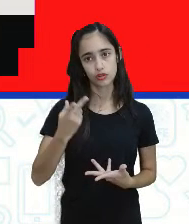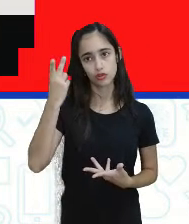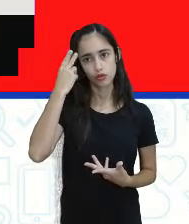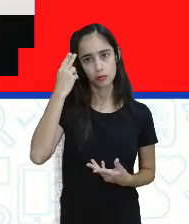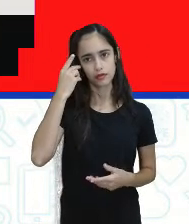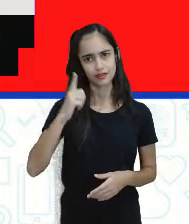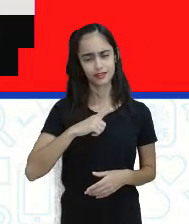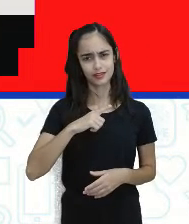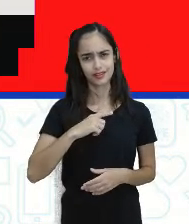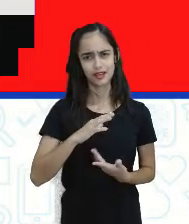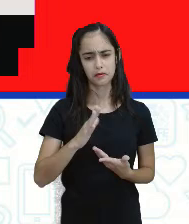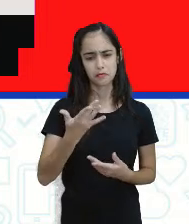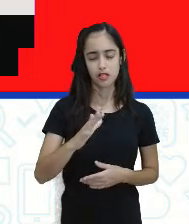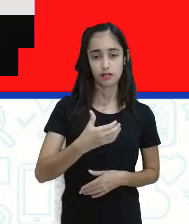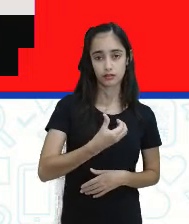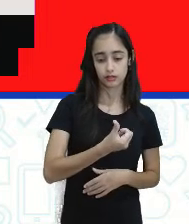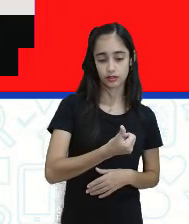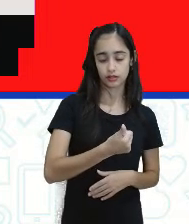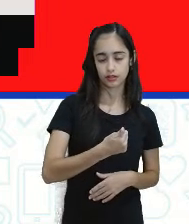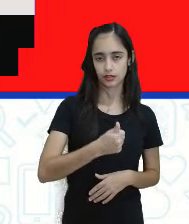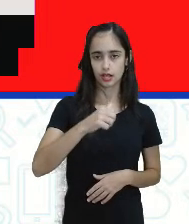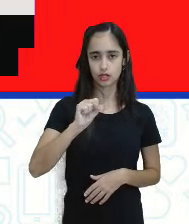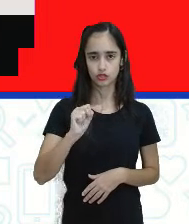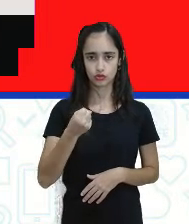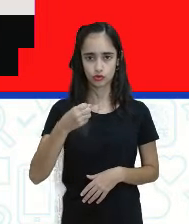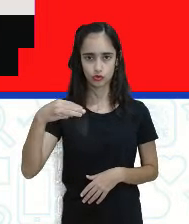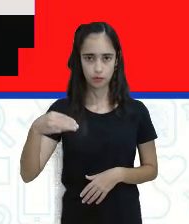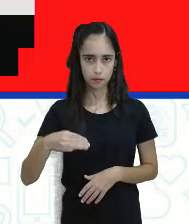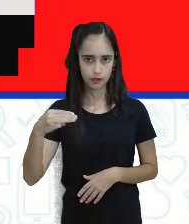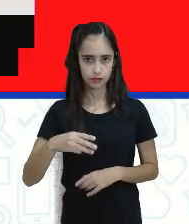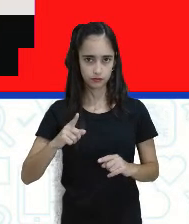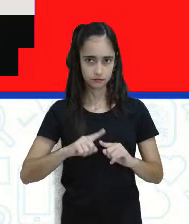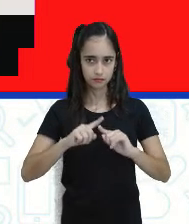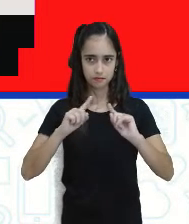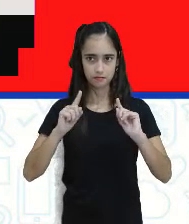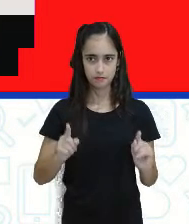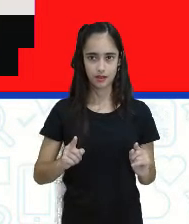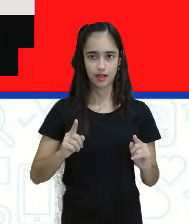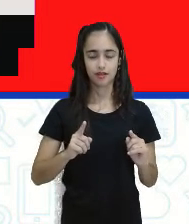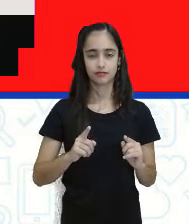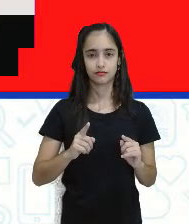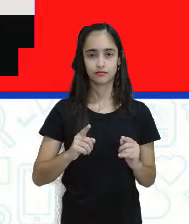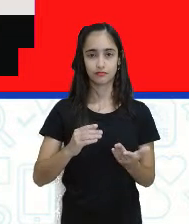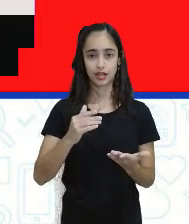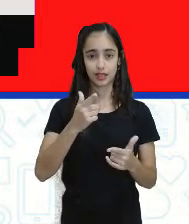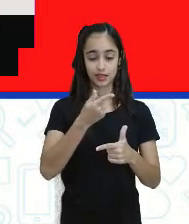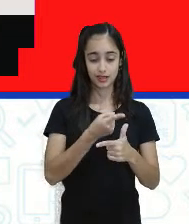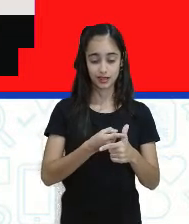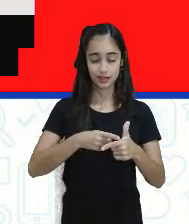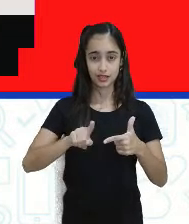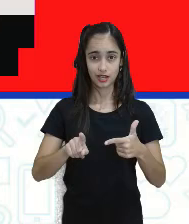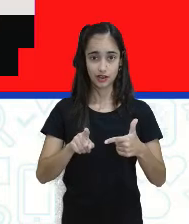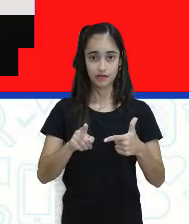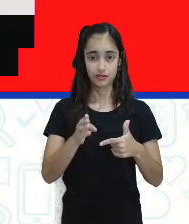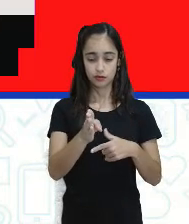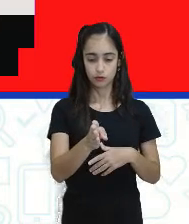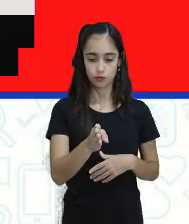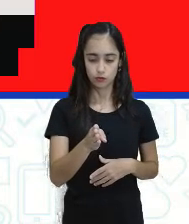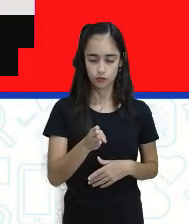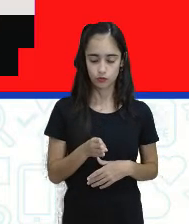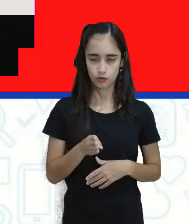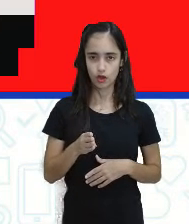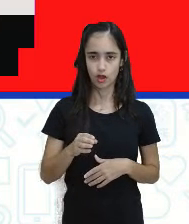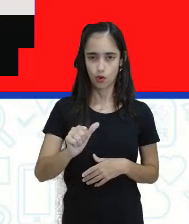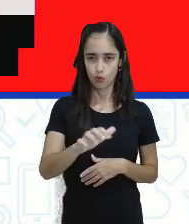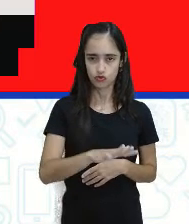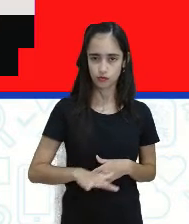18 metros, né? Mas, nas divisões das linhas, nós temos aí o espaço de